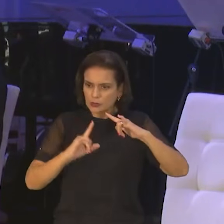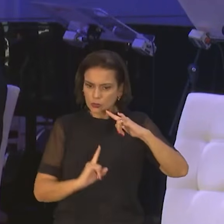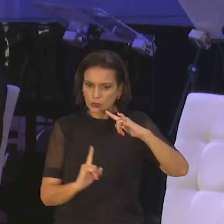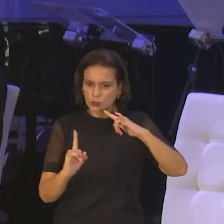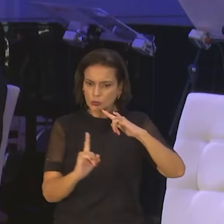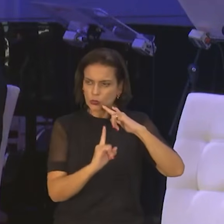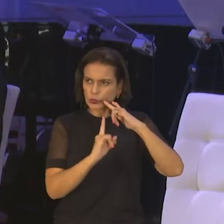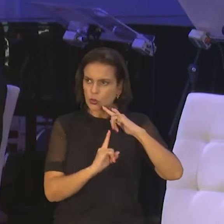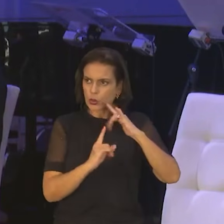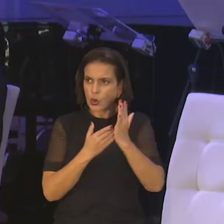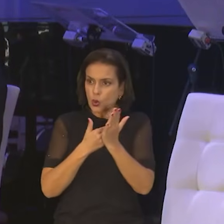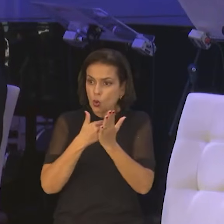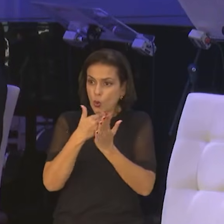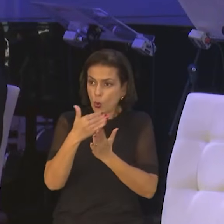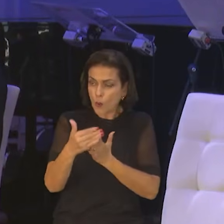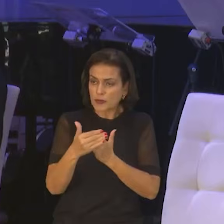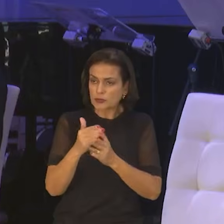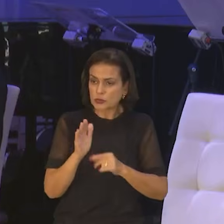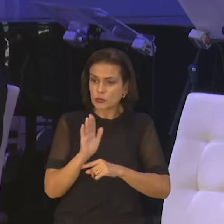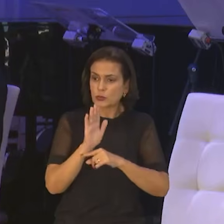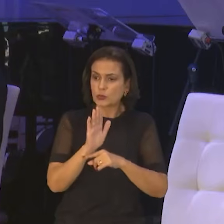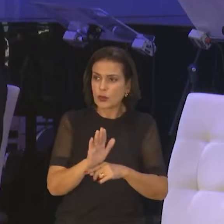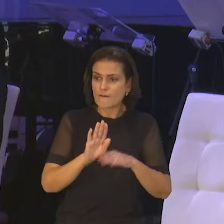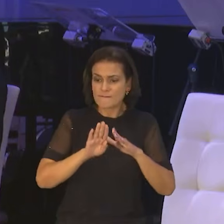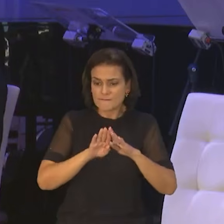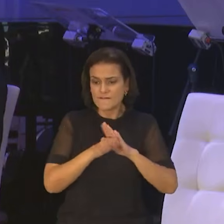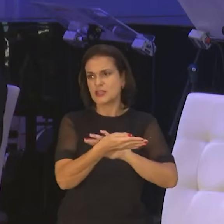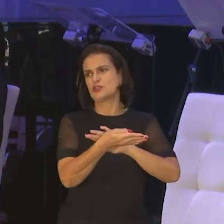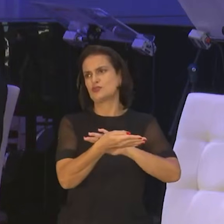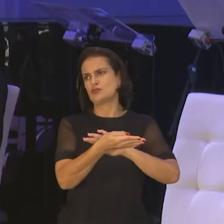E começamos a sustentar nossos vícios.